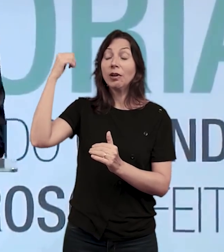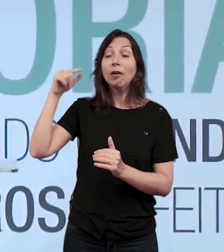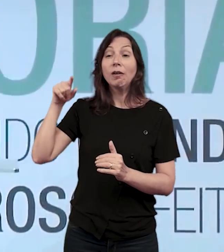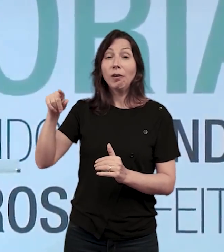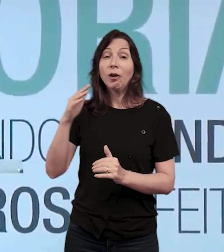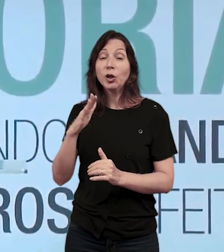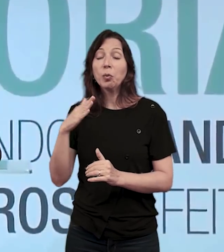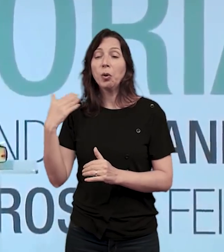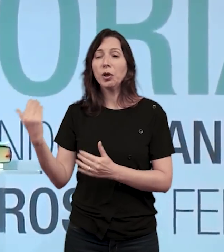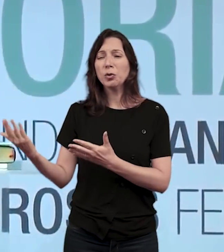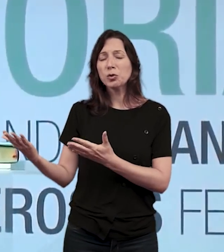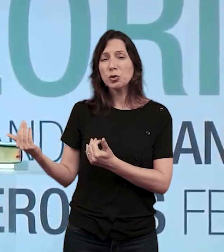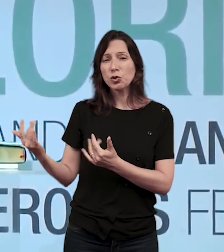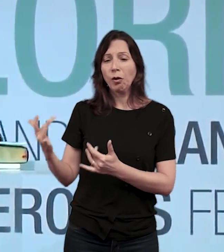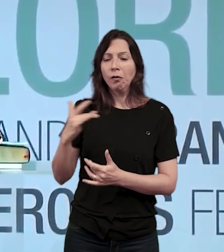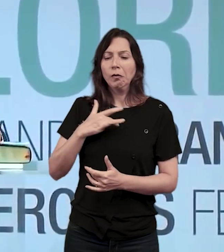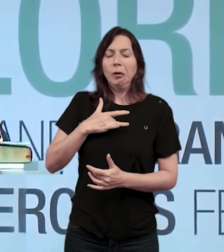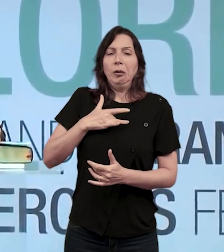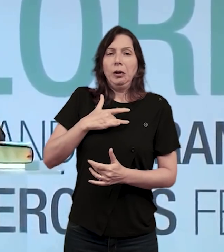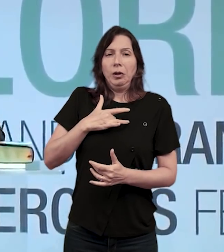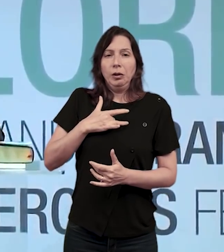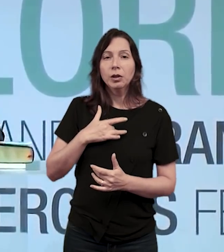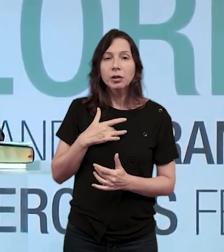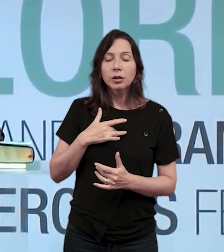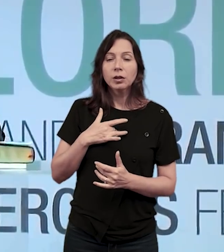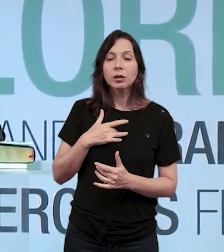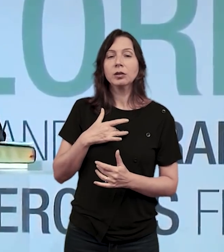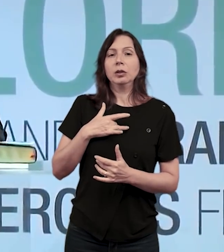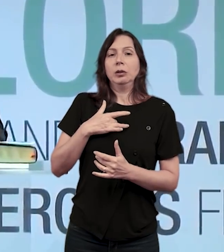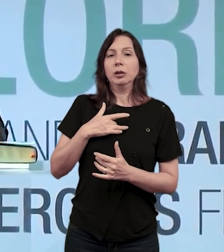Pensa comigo em John Bunyan,